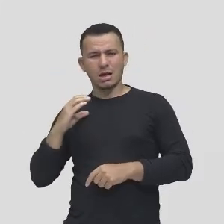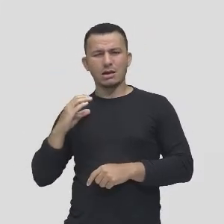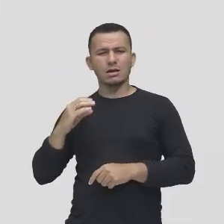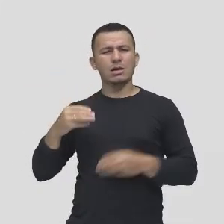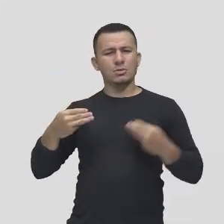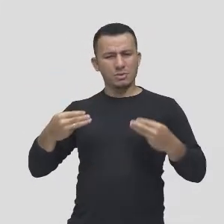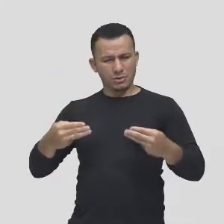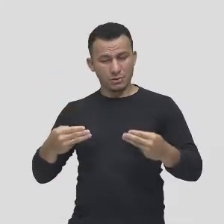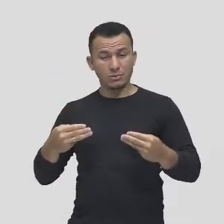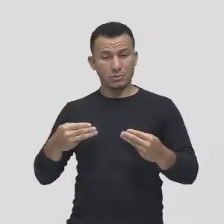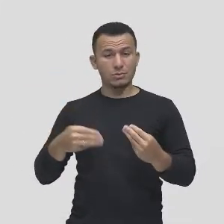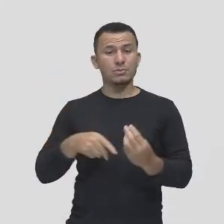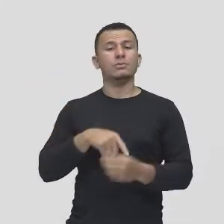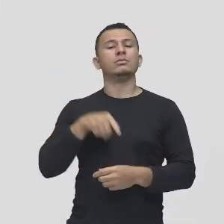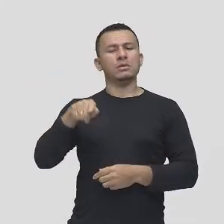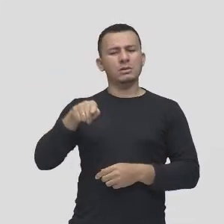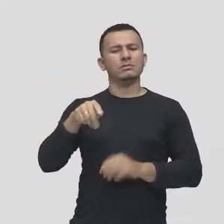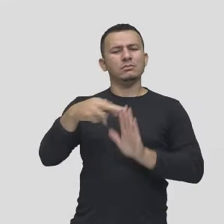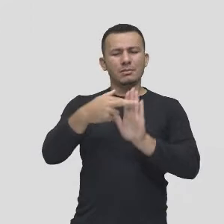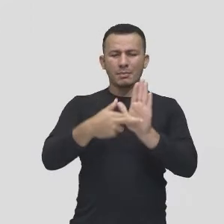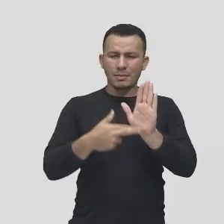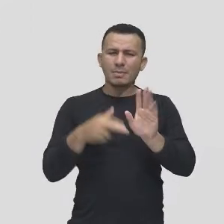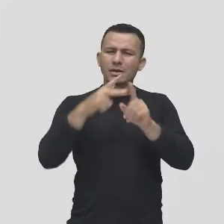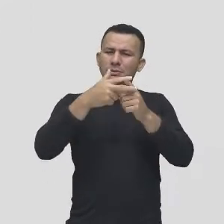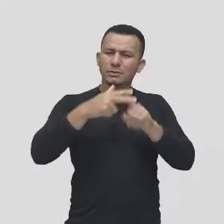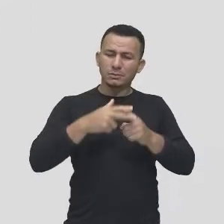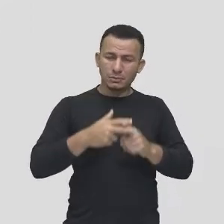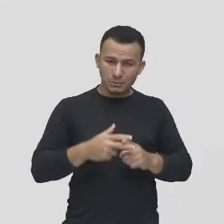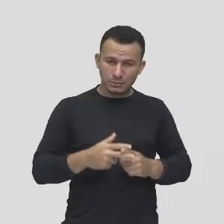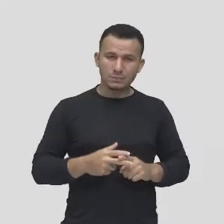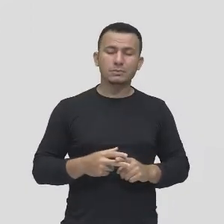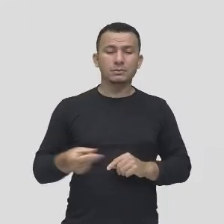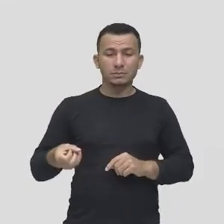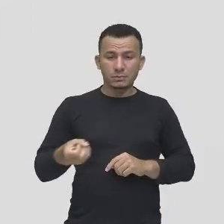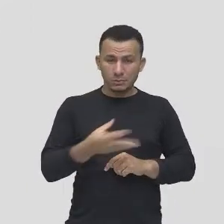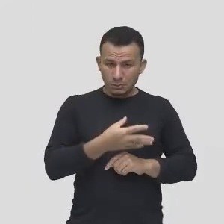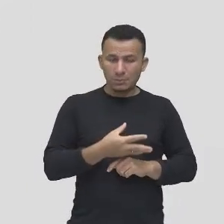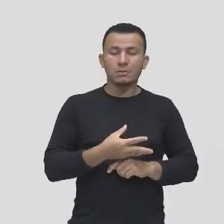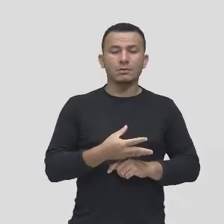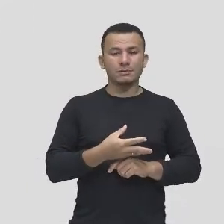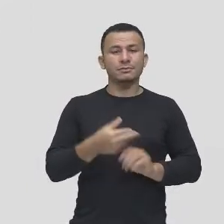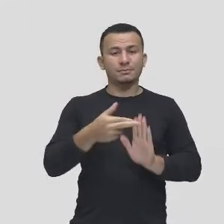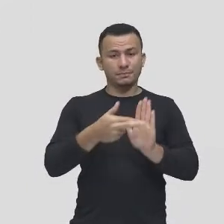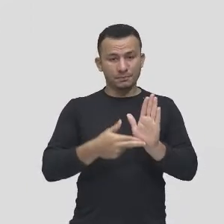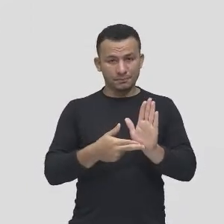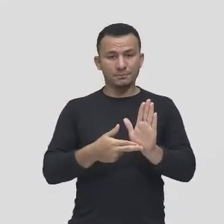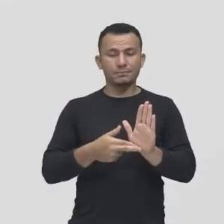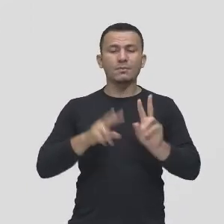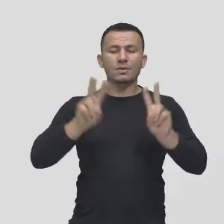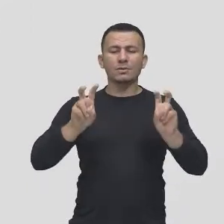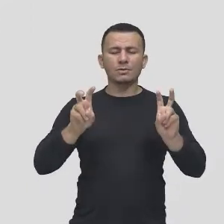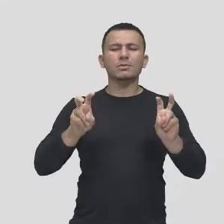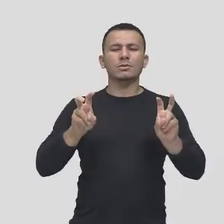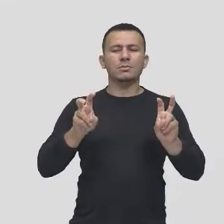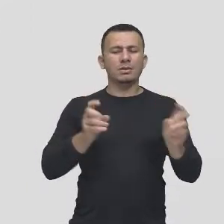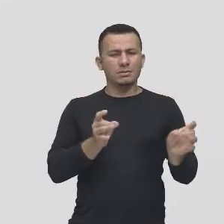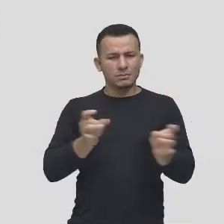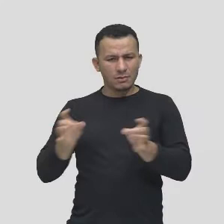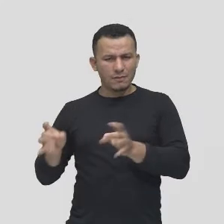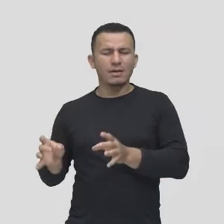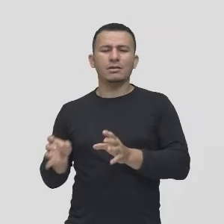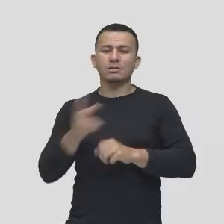né? Eles atualizaram esses dados, né? Atualizaram aí essa questão do mercado livre entre